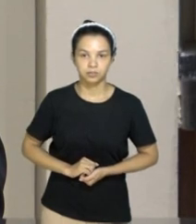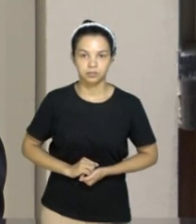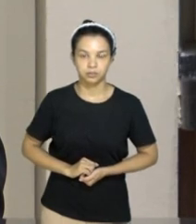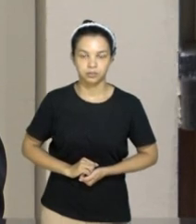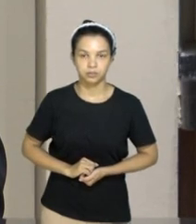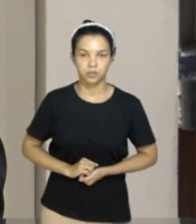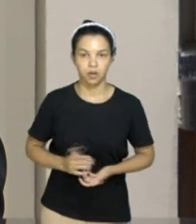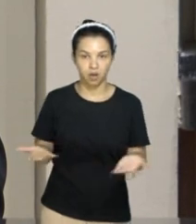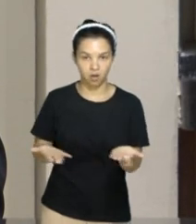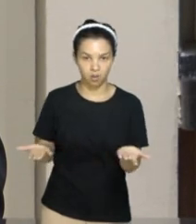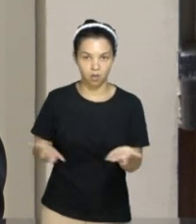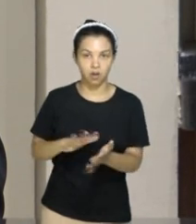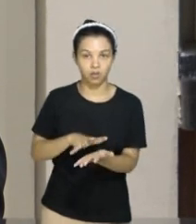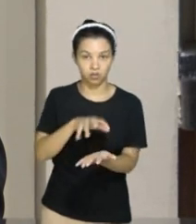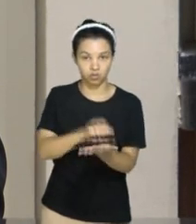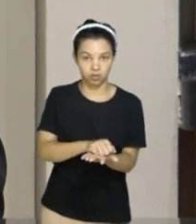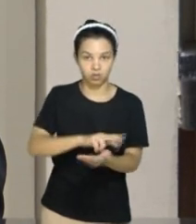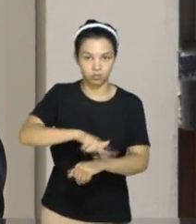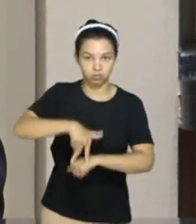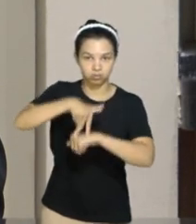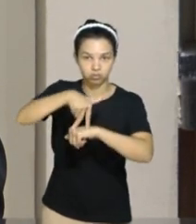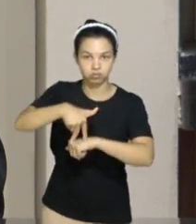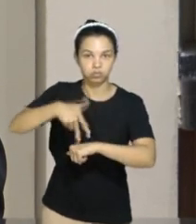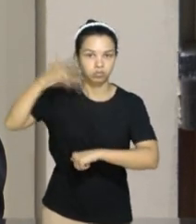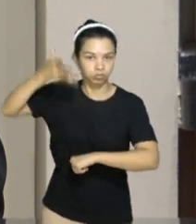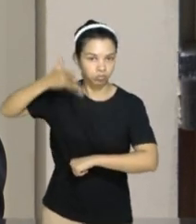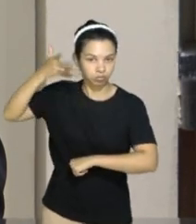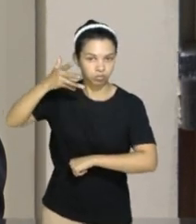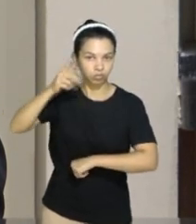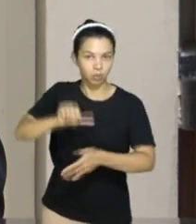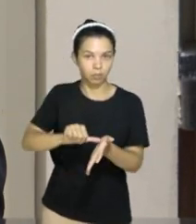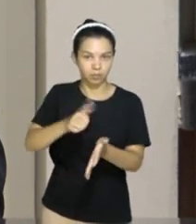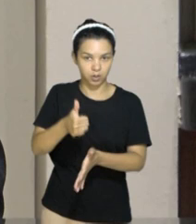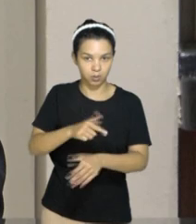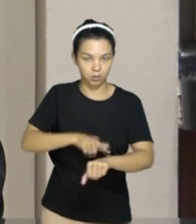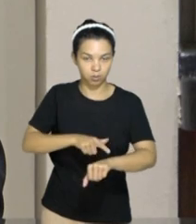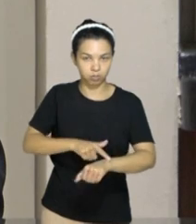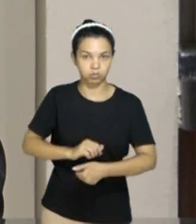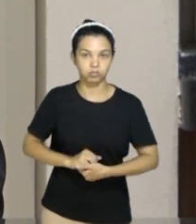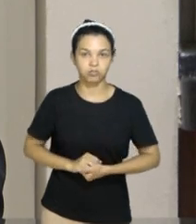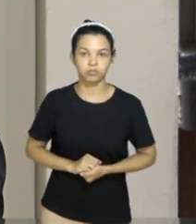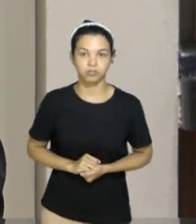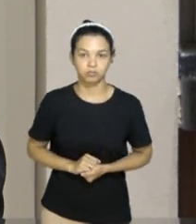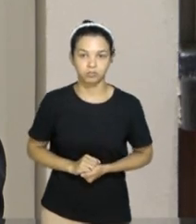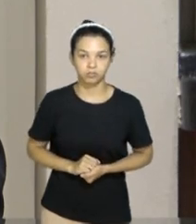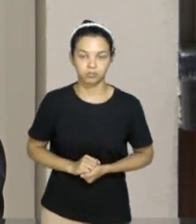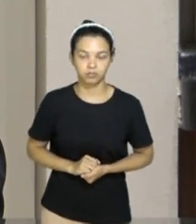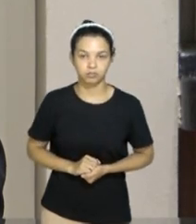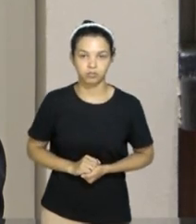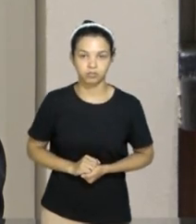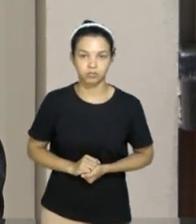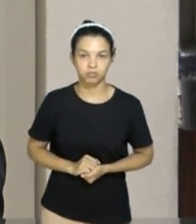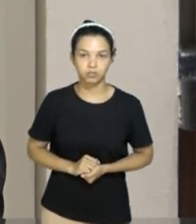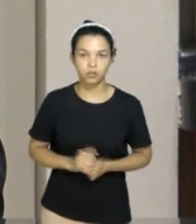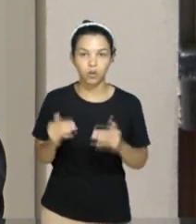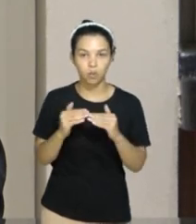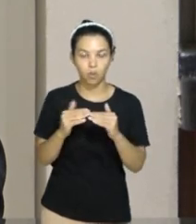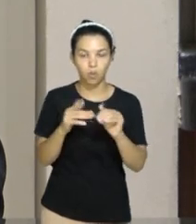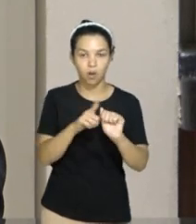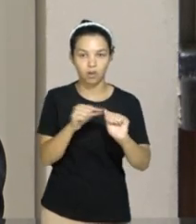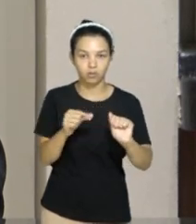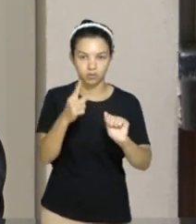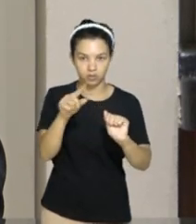escrito para falar em primeiro lugar de acordo com o artigo 107